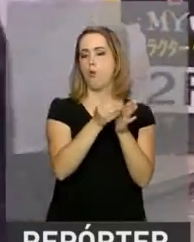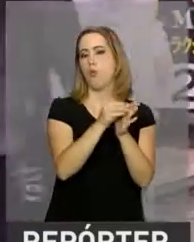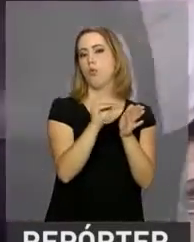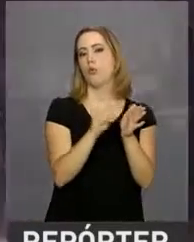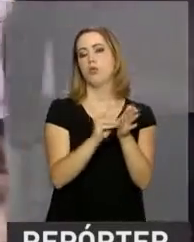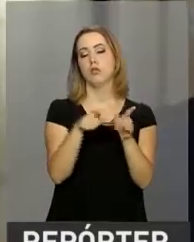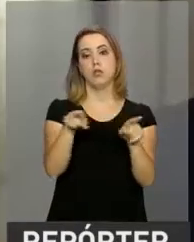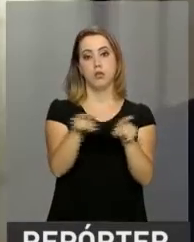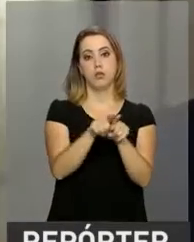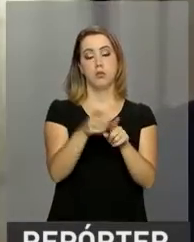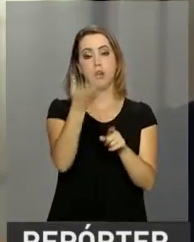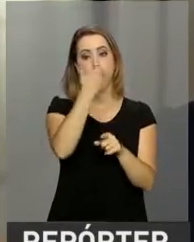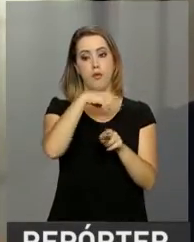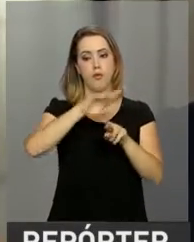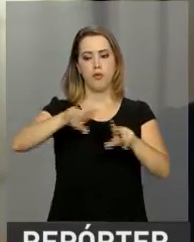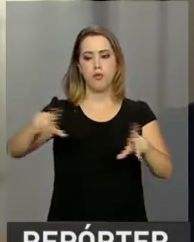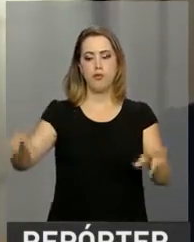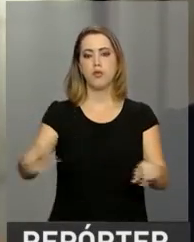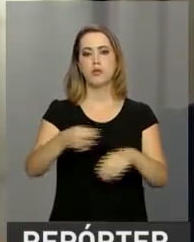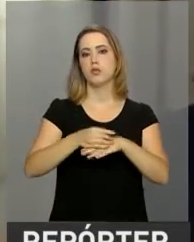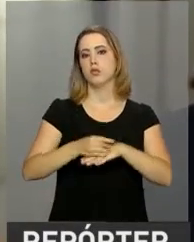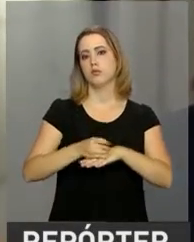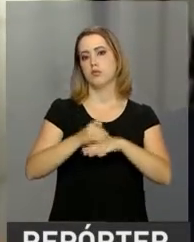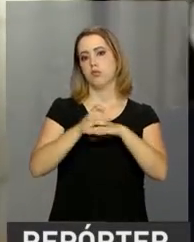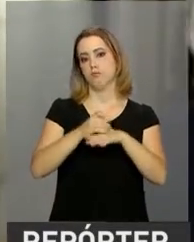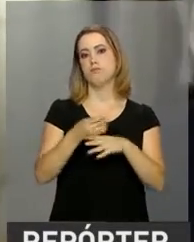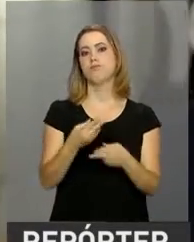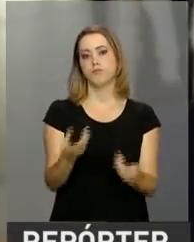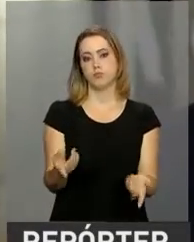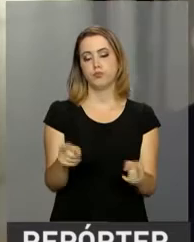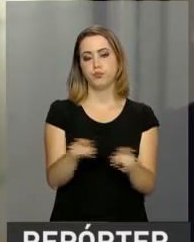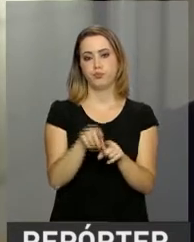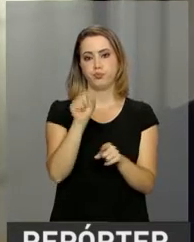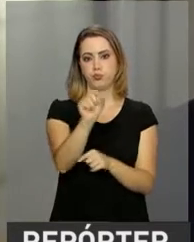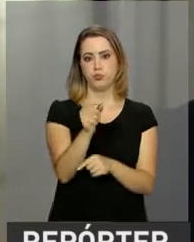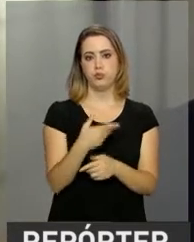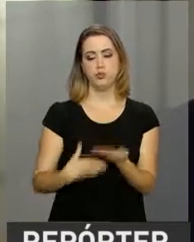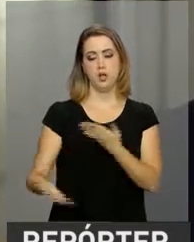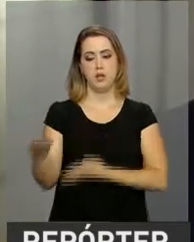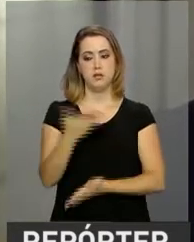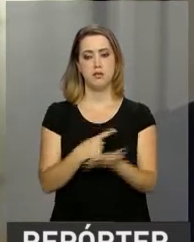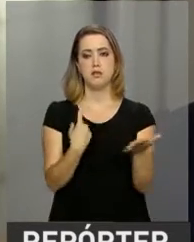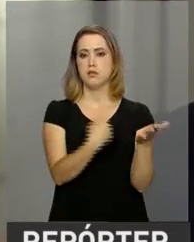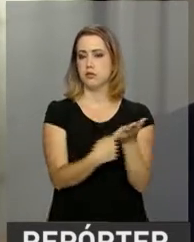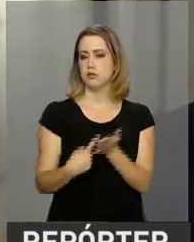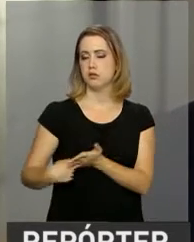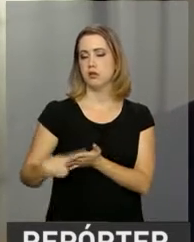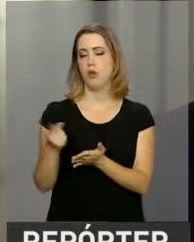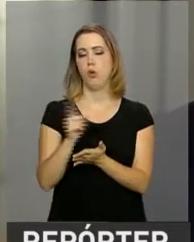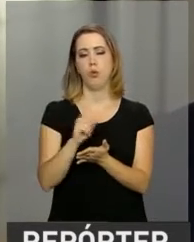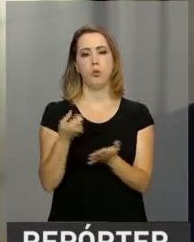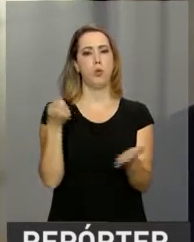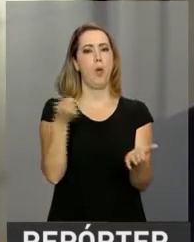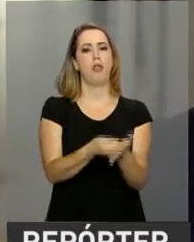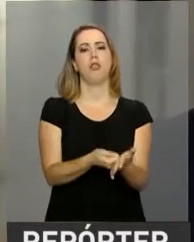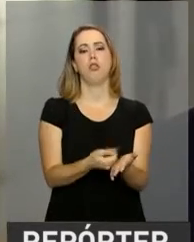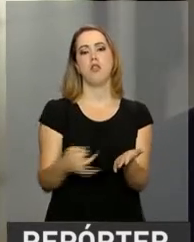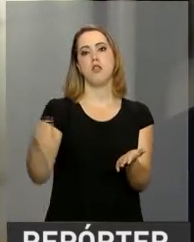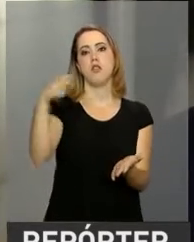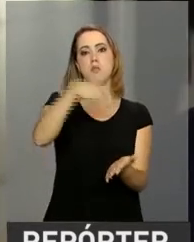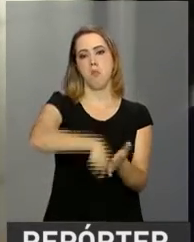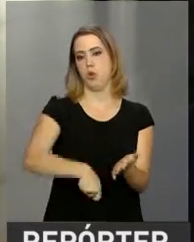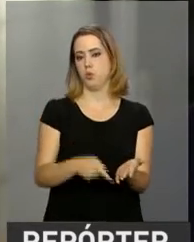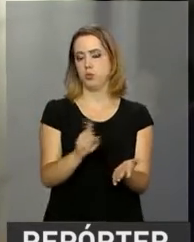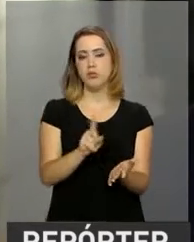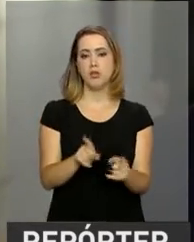in natura. Essas negociações elas não são tarifárias, são negociações de problemas sanitários ou fitossanitários,